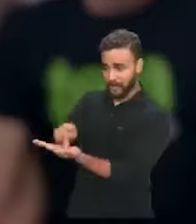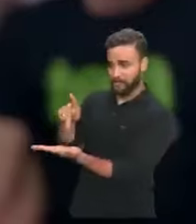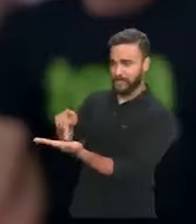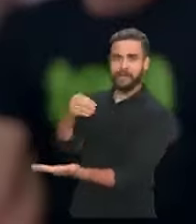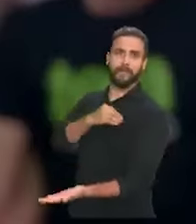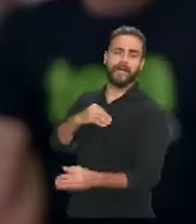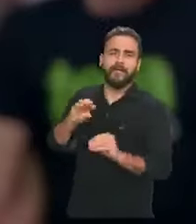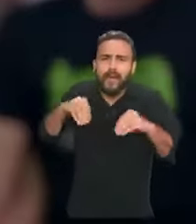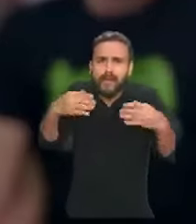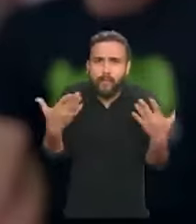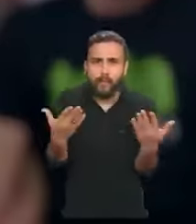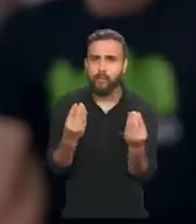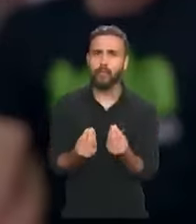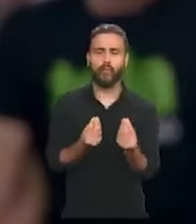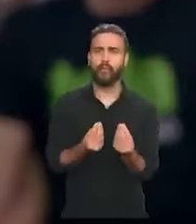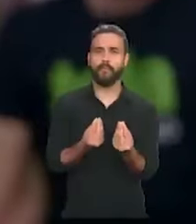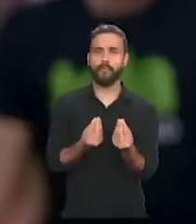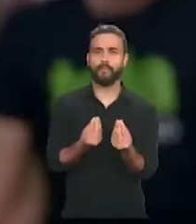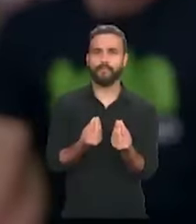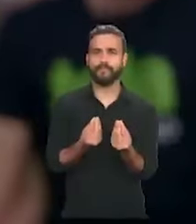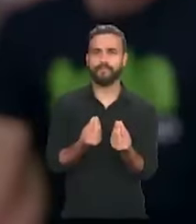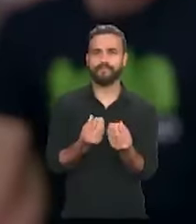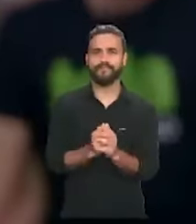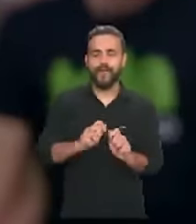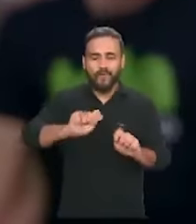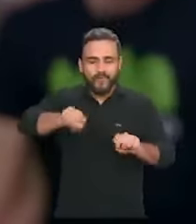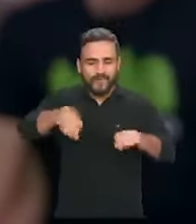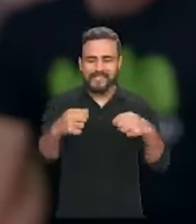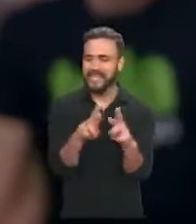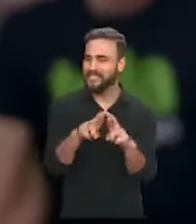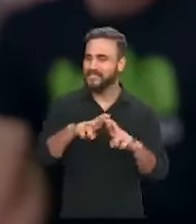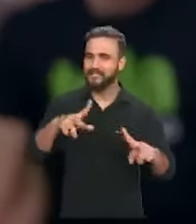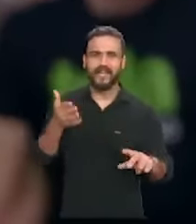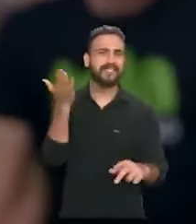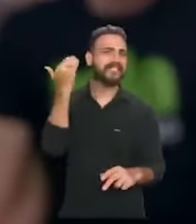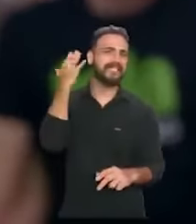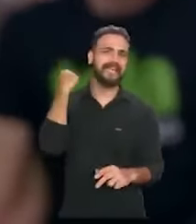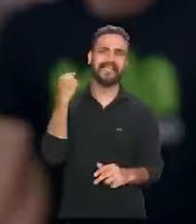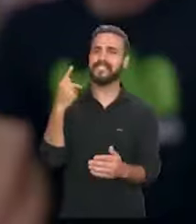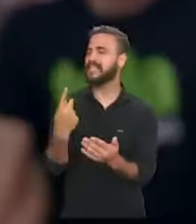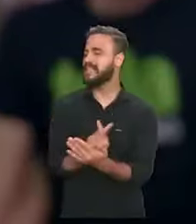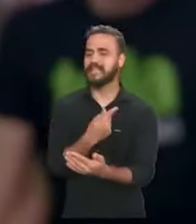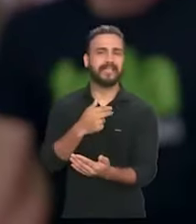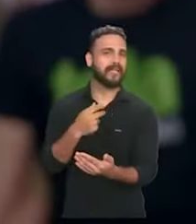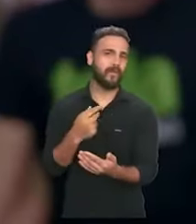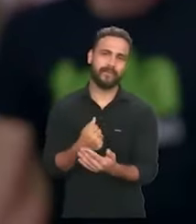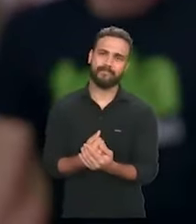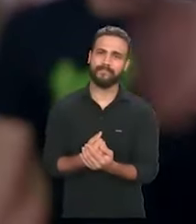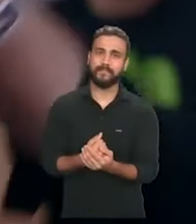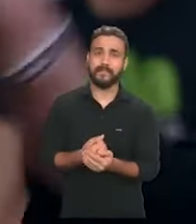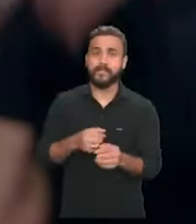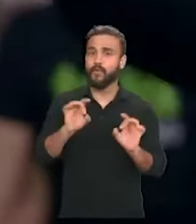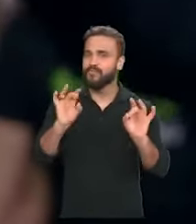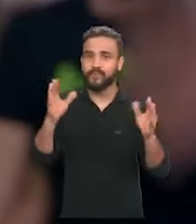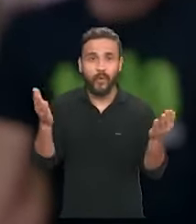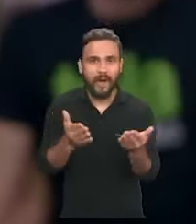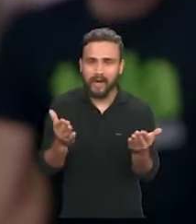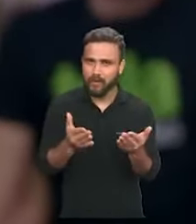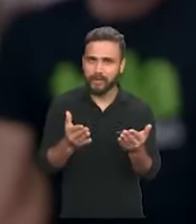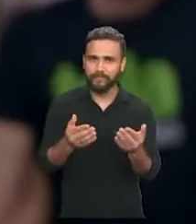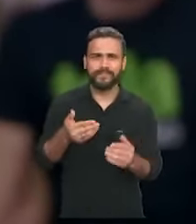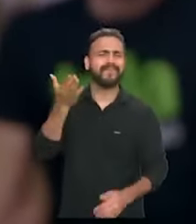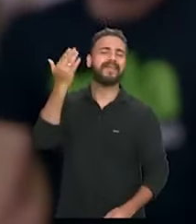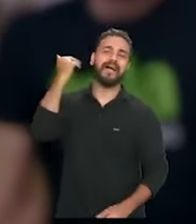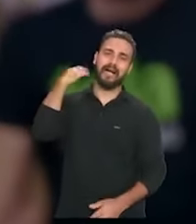sinais que nunca em tempo algum aconteceram tudo de uma vez antes tinha uma coisa aqui guerras rumores de